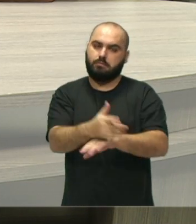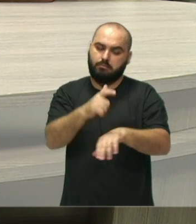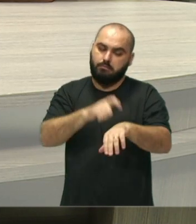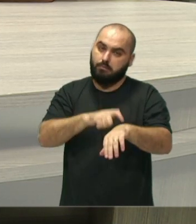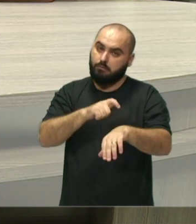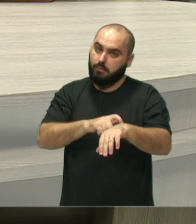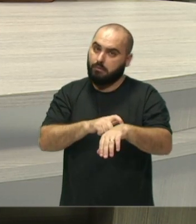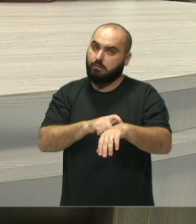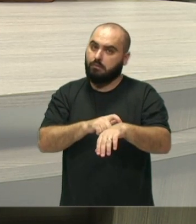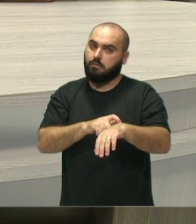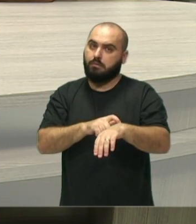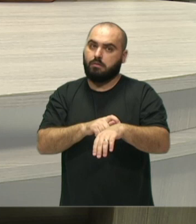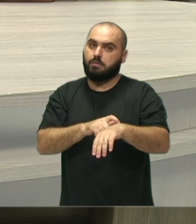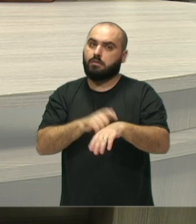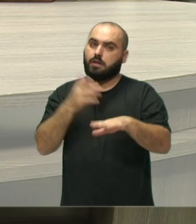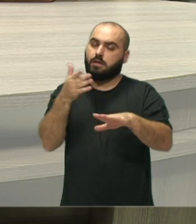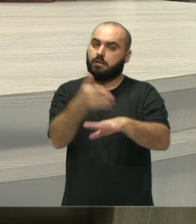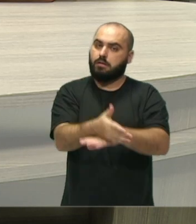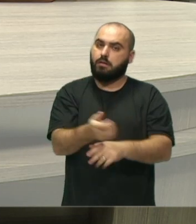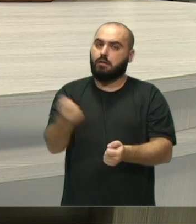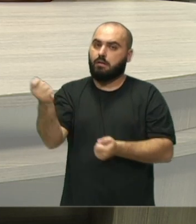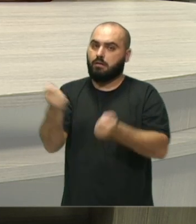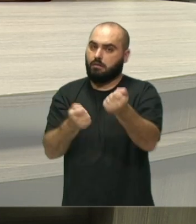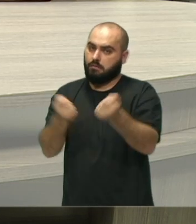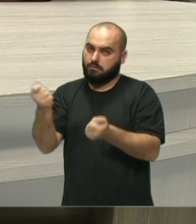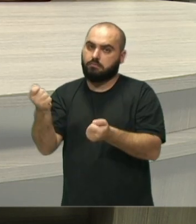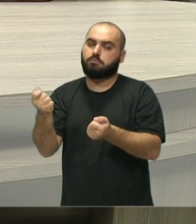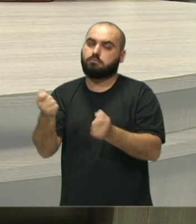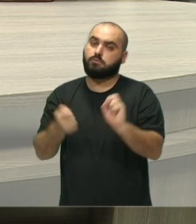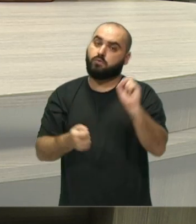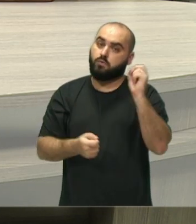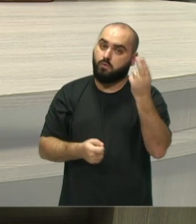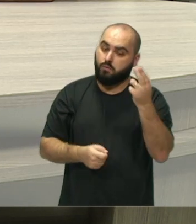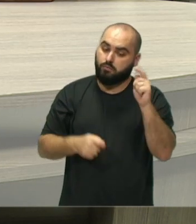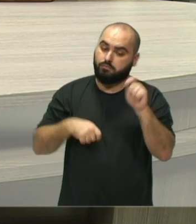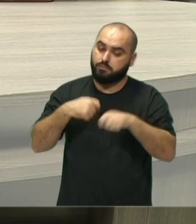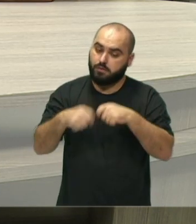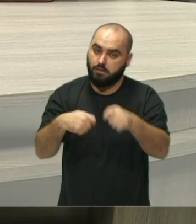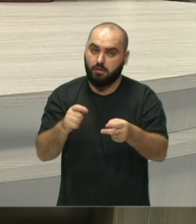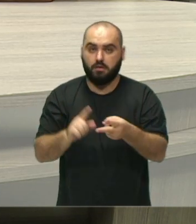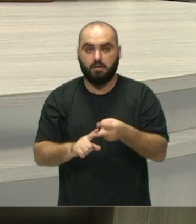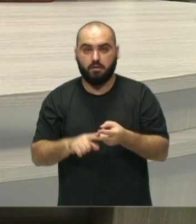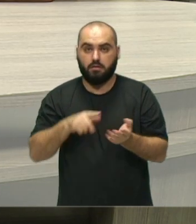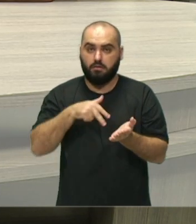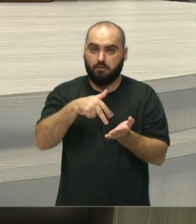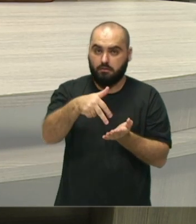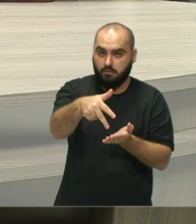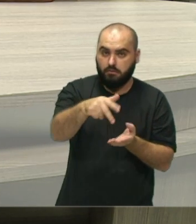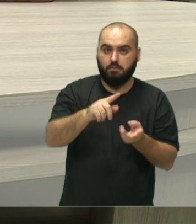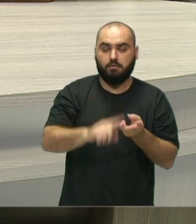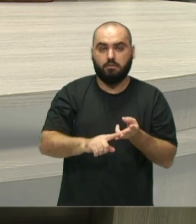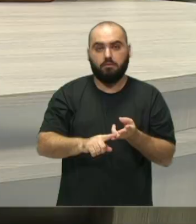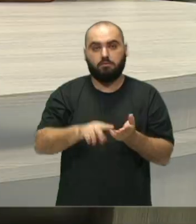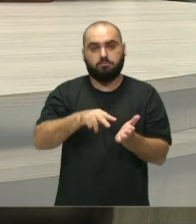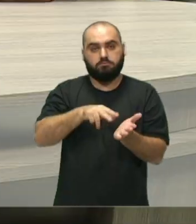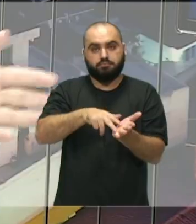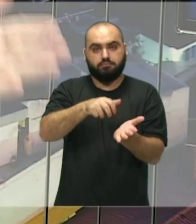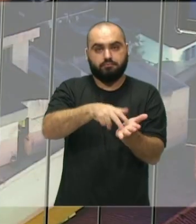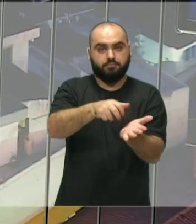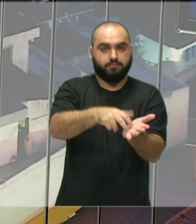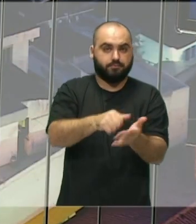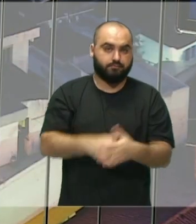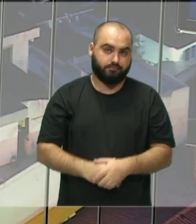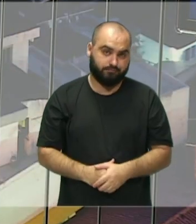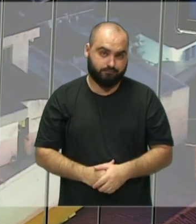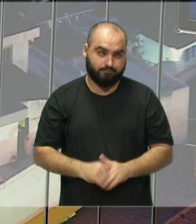horário, você só vai ter acesso a isso ou de bicicleta, ou a pé, ou de patinete, enfim,